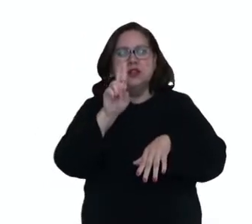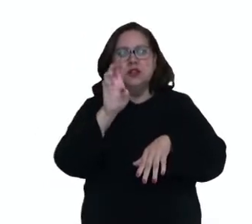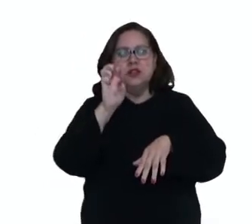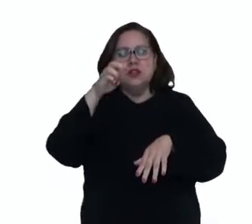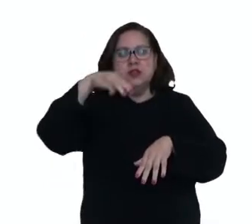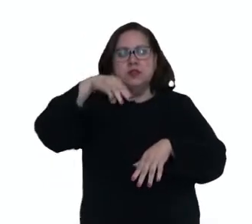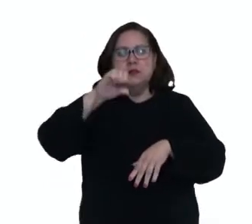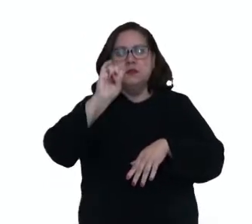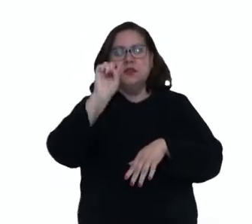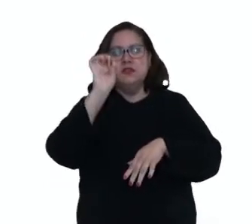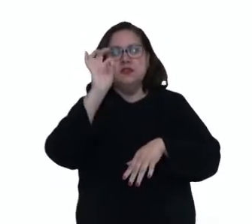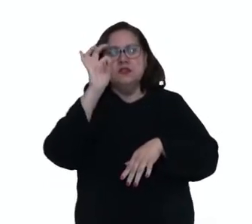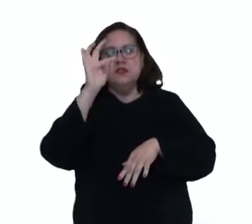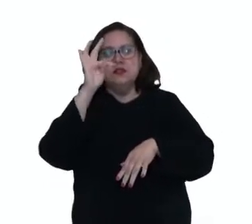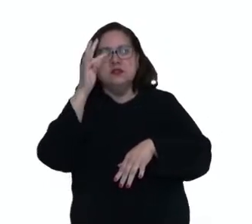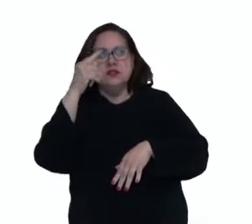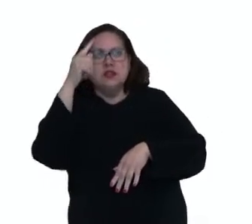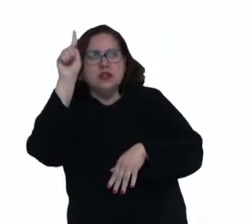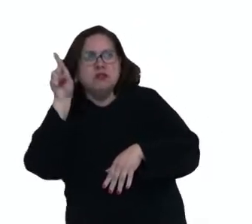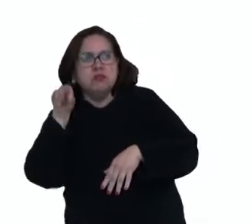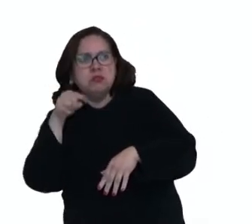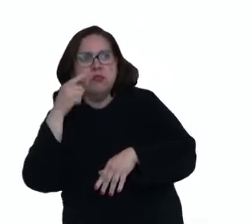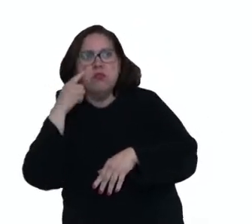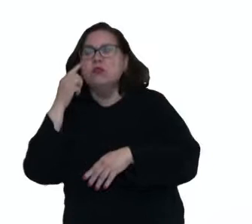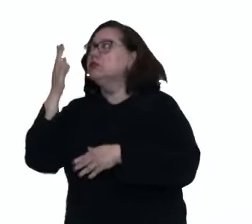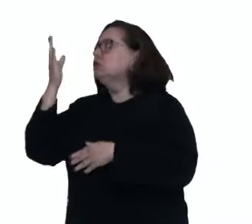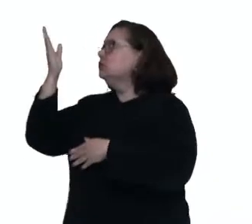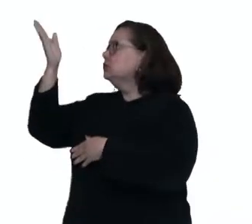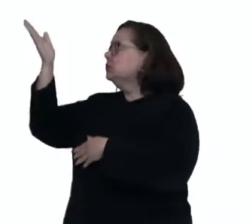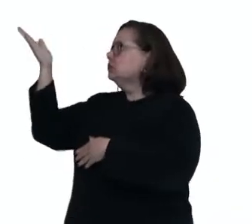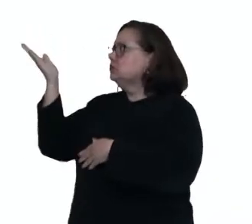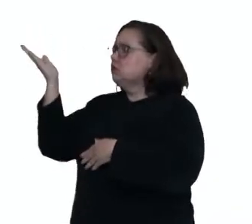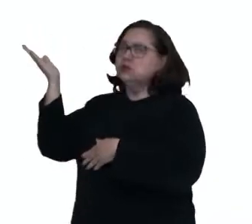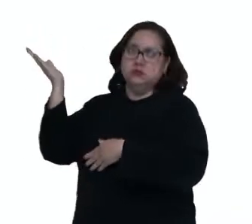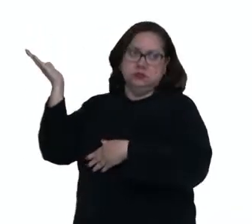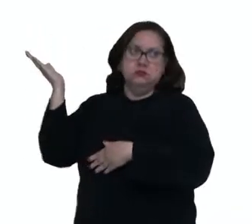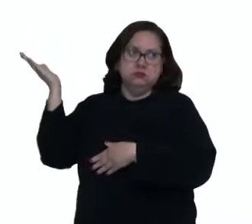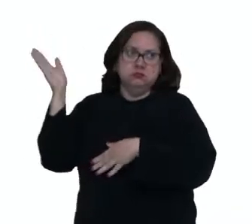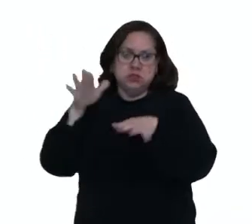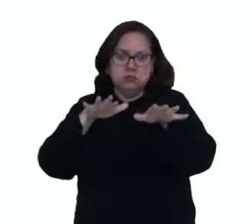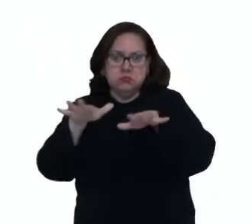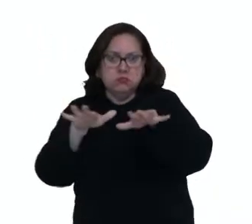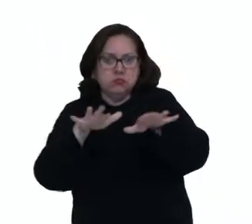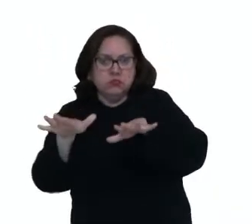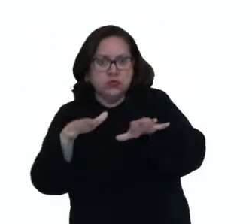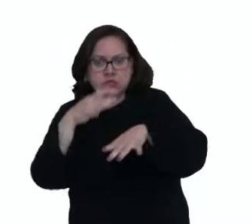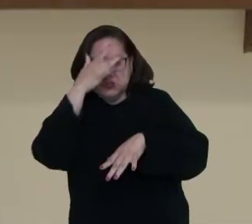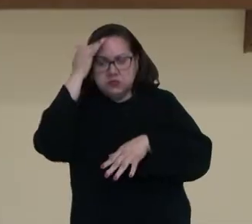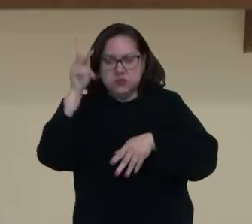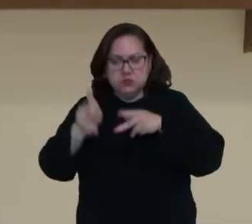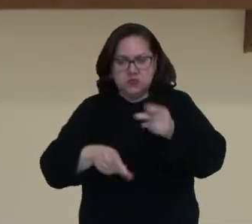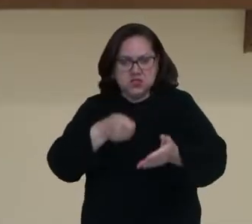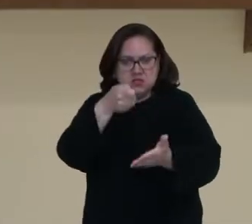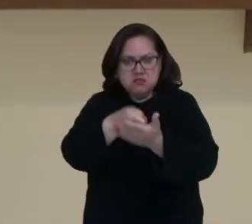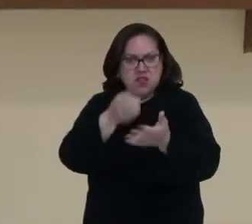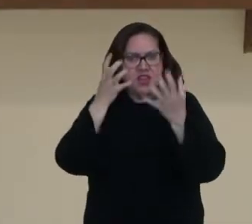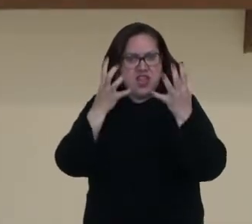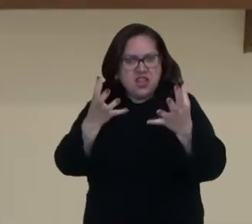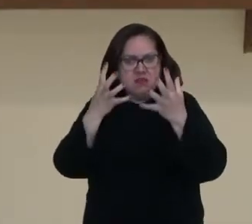tem, inclusive, uma imagem que mostra esse movimento, as pessoas